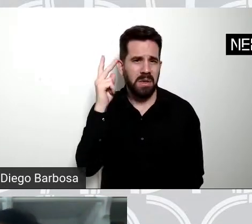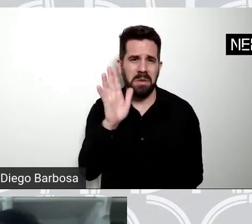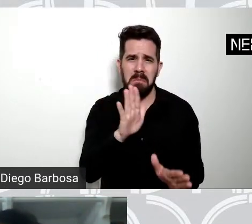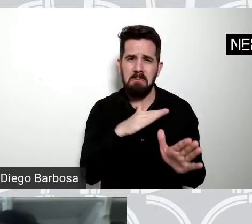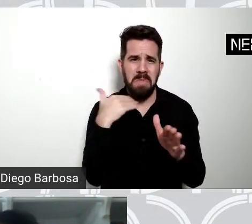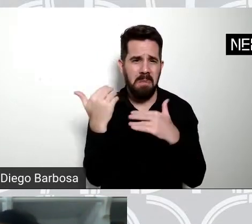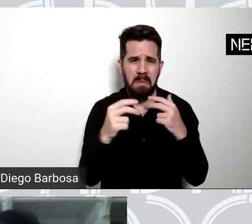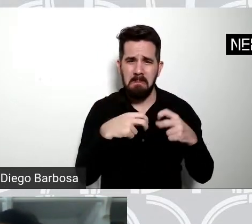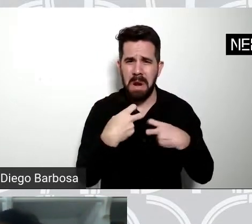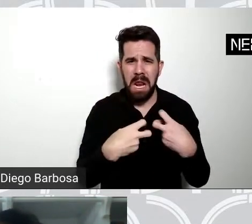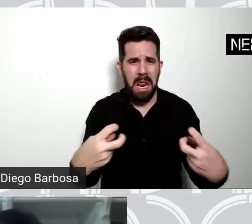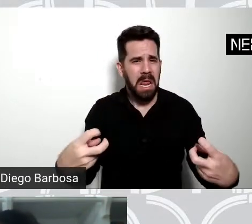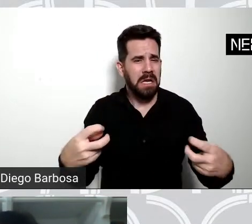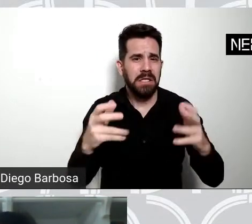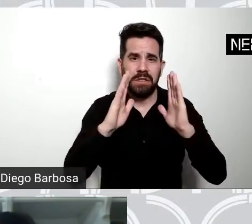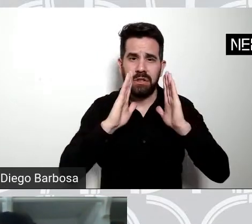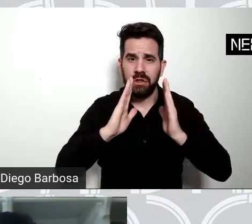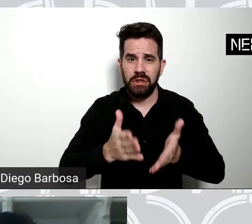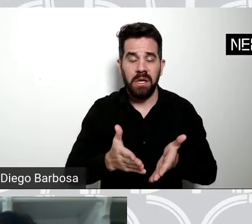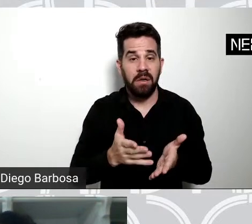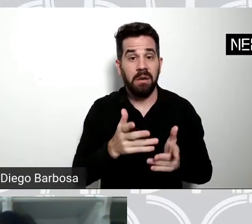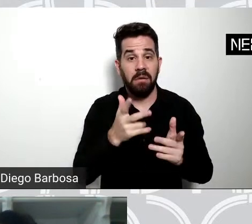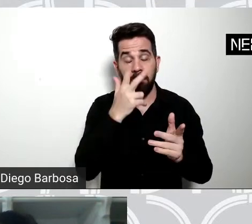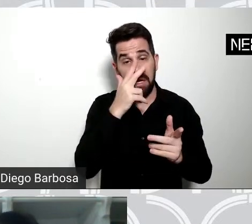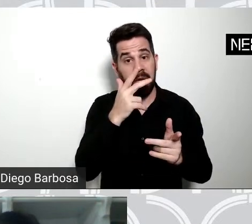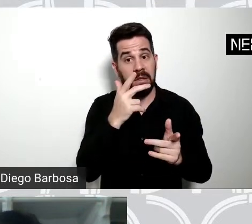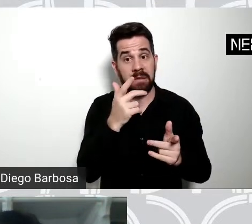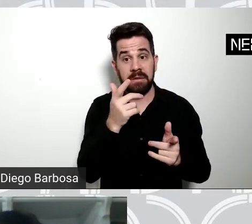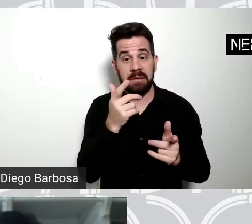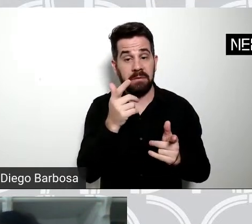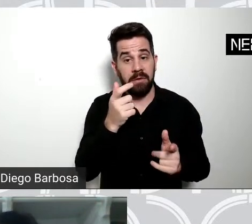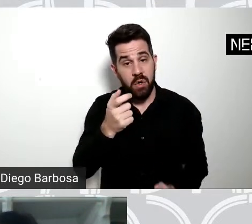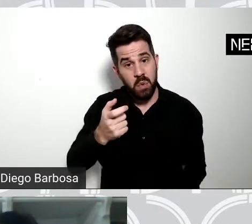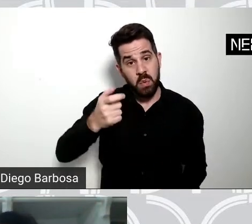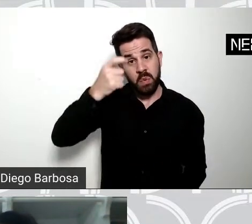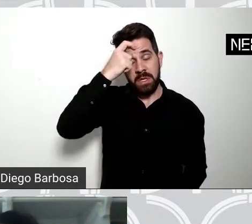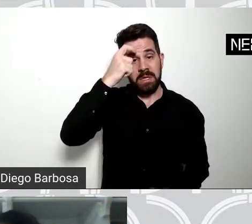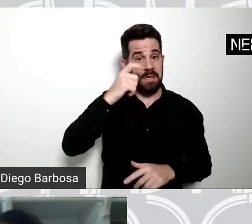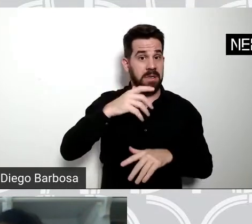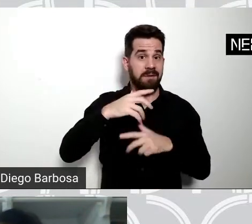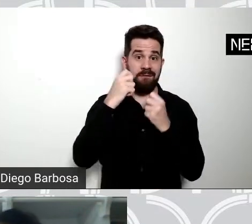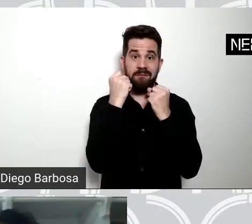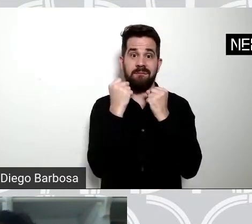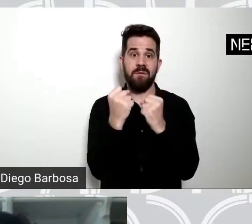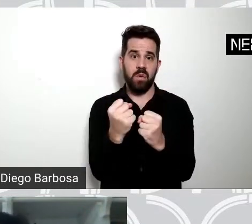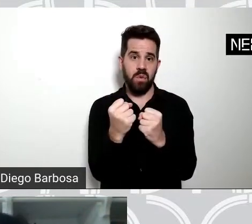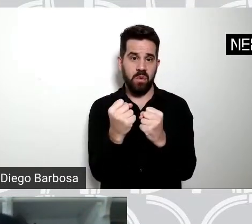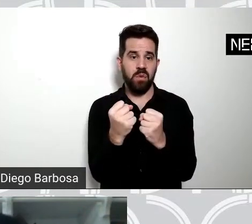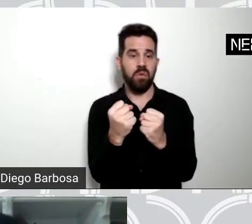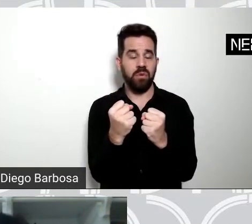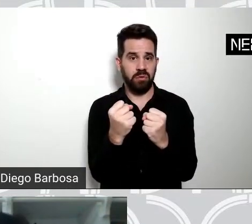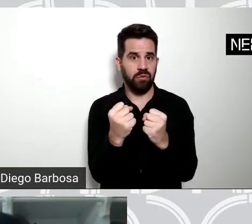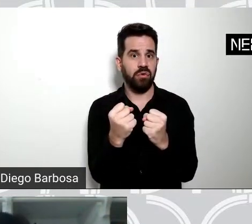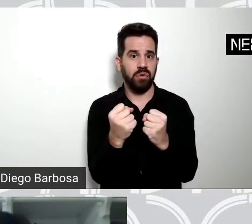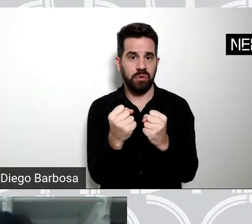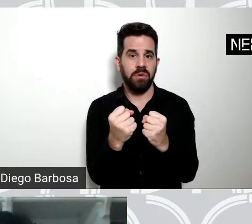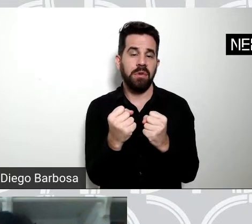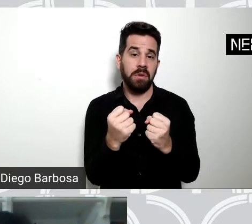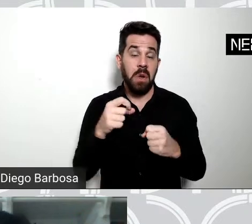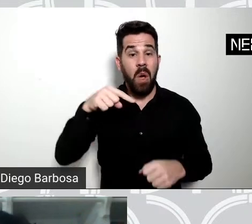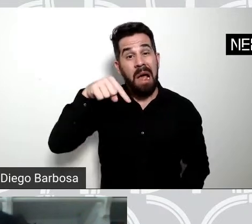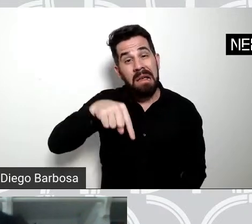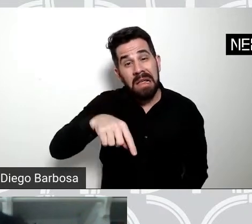se faz muito mais forte. Então, nós vivemos um presente no Brasil que foi construído